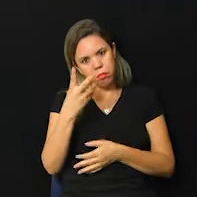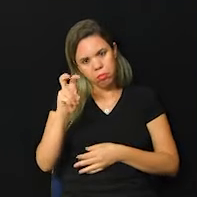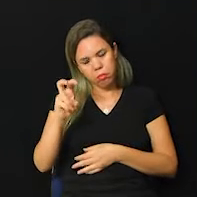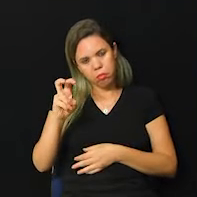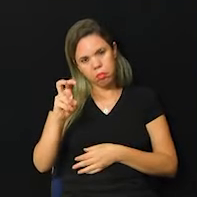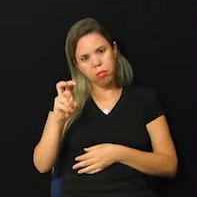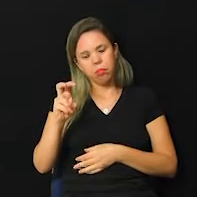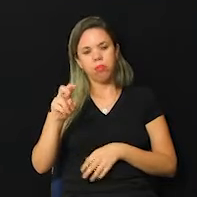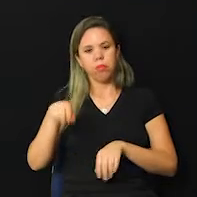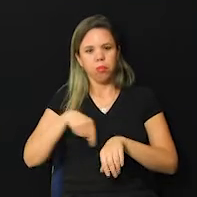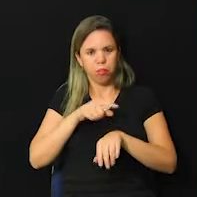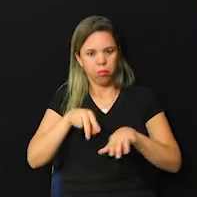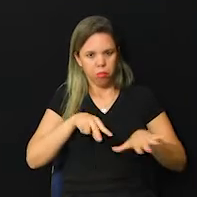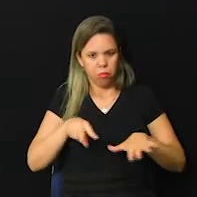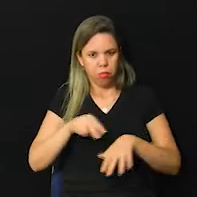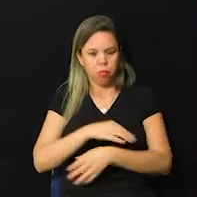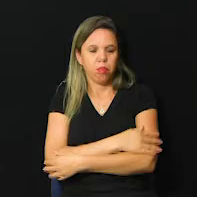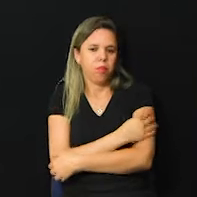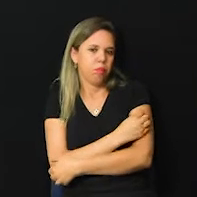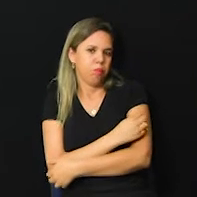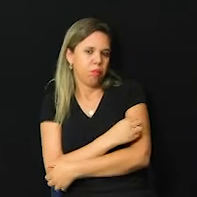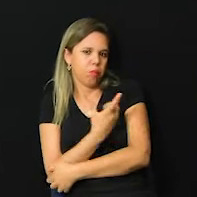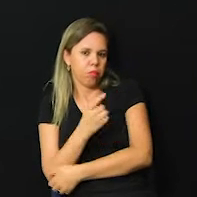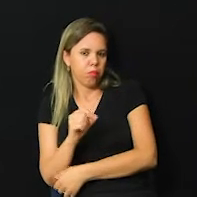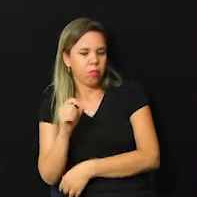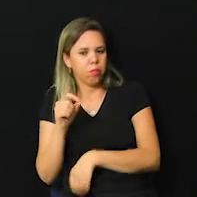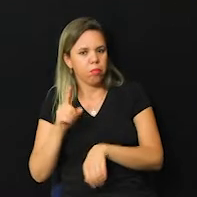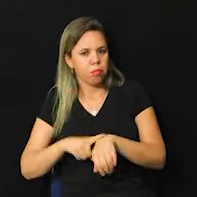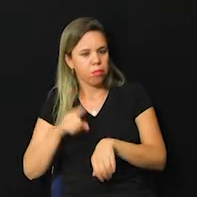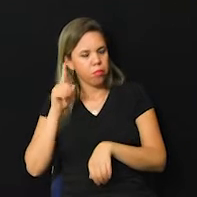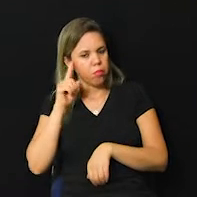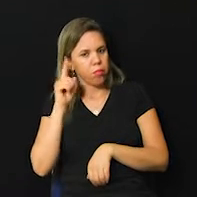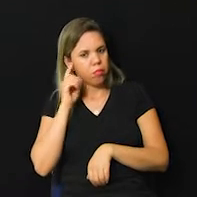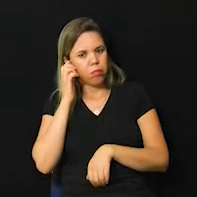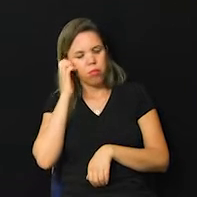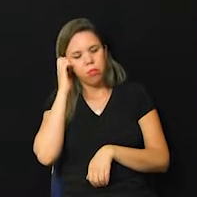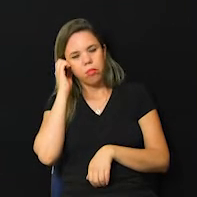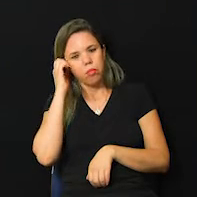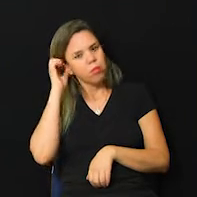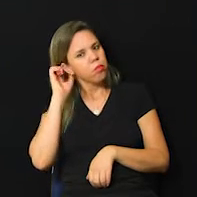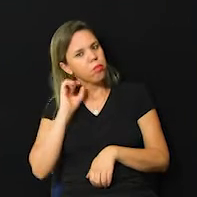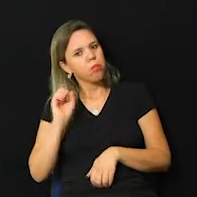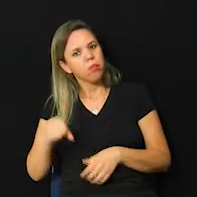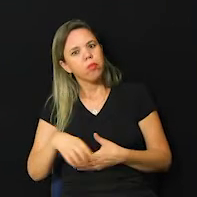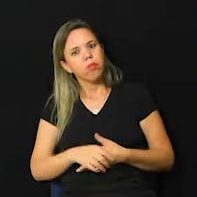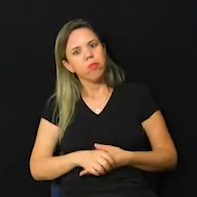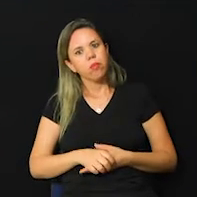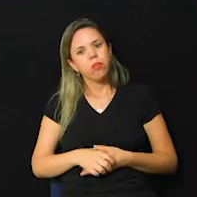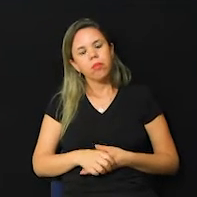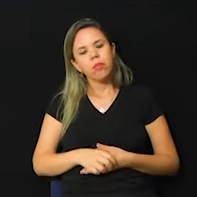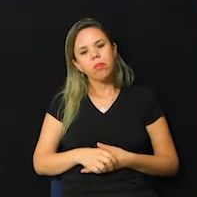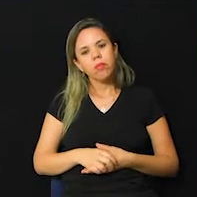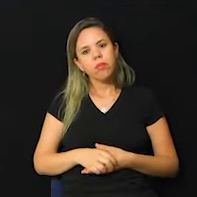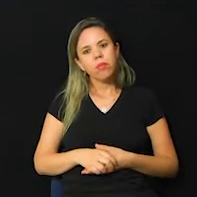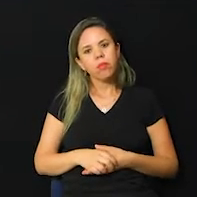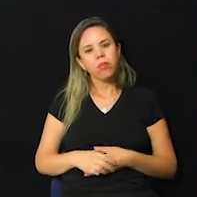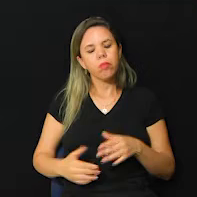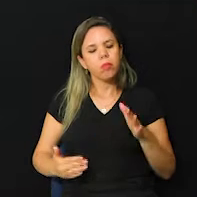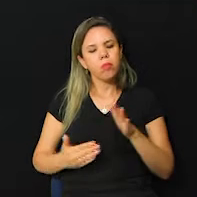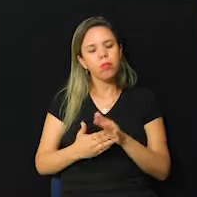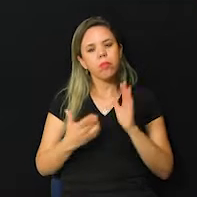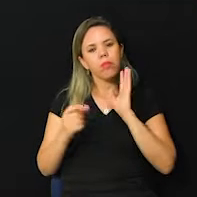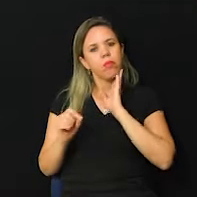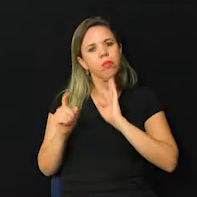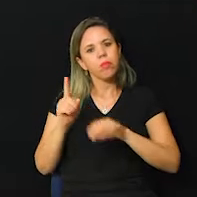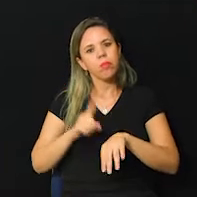45 horas por semana assim eu gosto é 10 horas por dia o